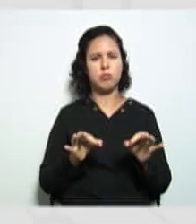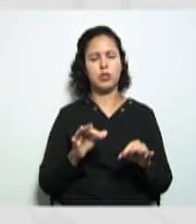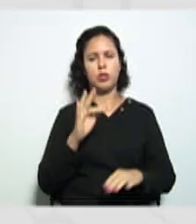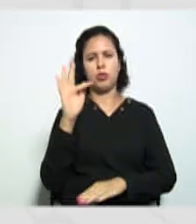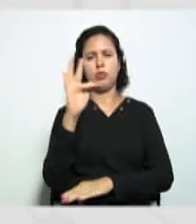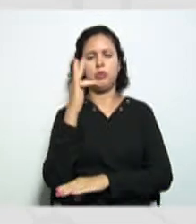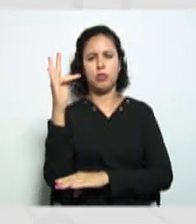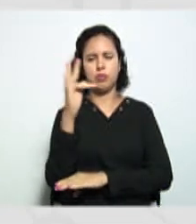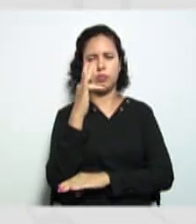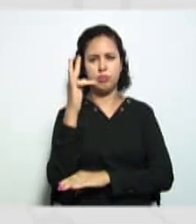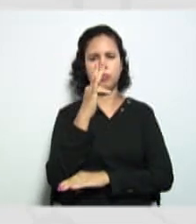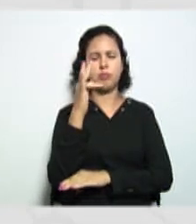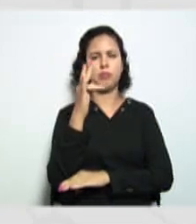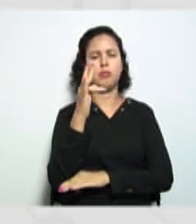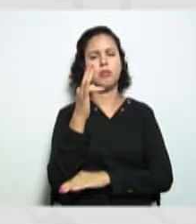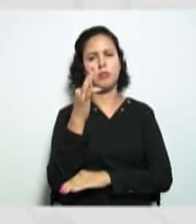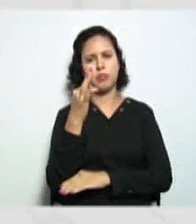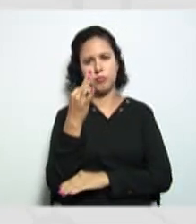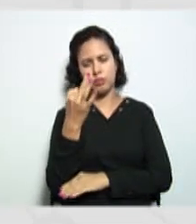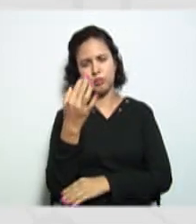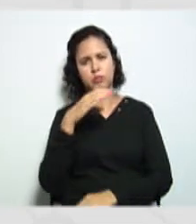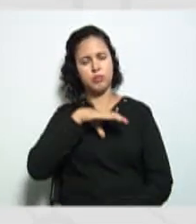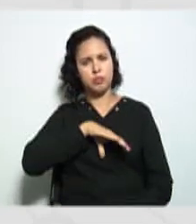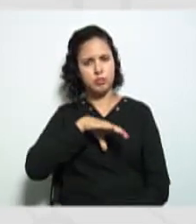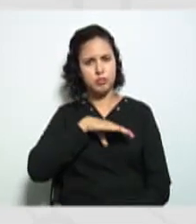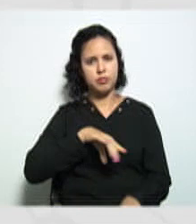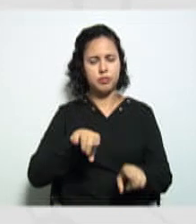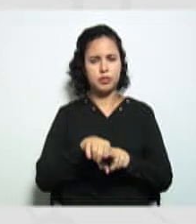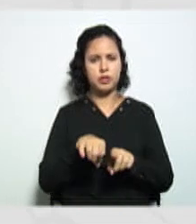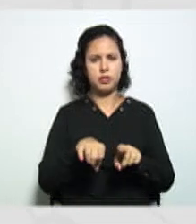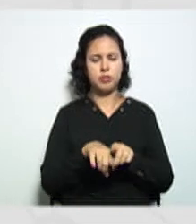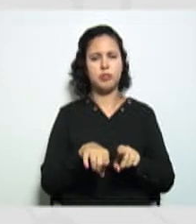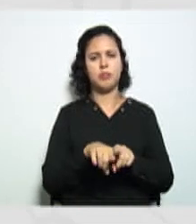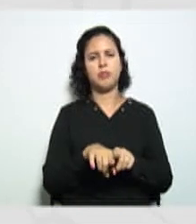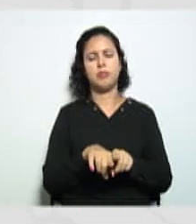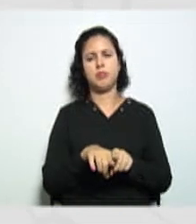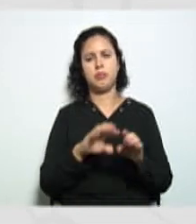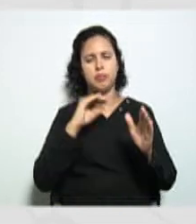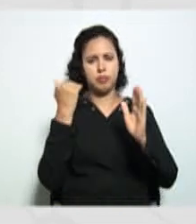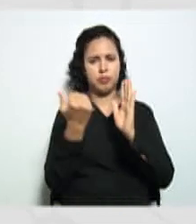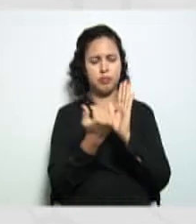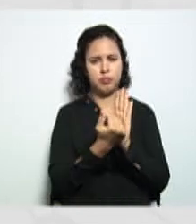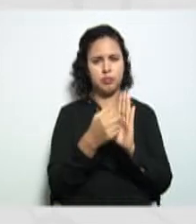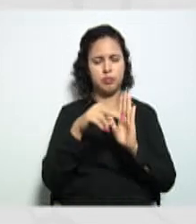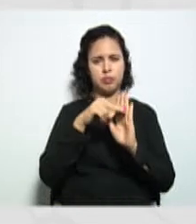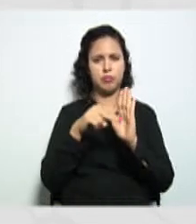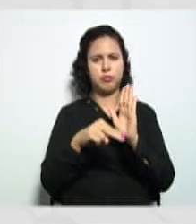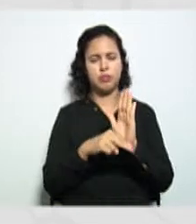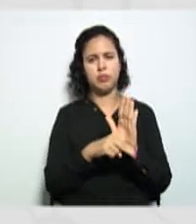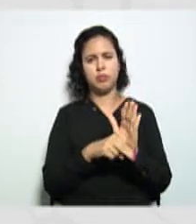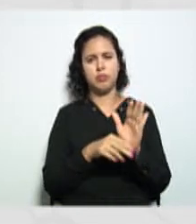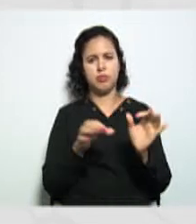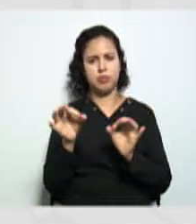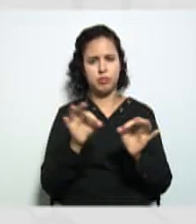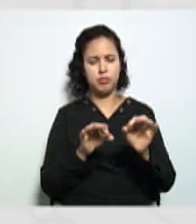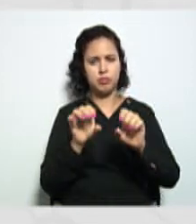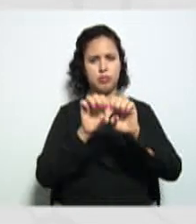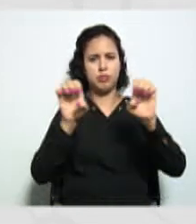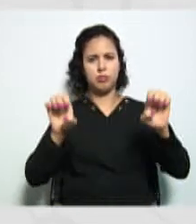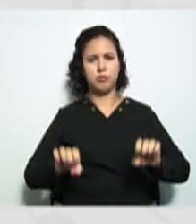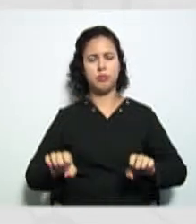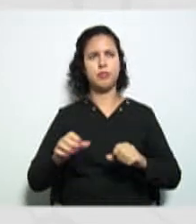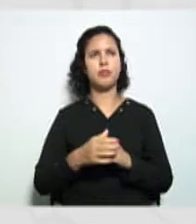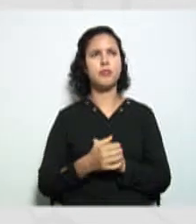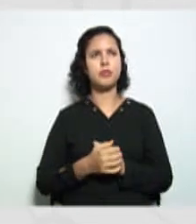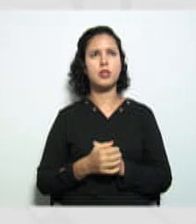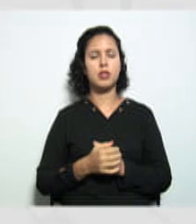da língua portuguesa e atender às normas de formatação e estrutura. Esses são os elementos de um texto científico. Então,